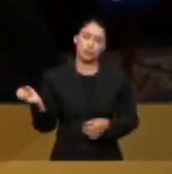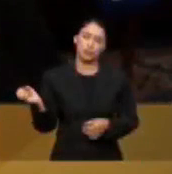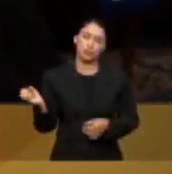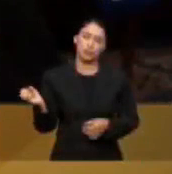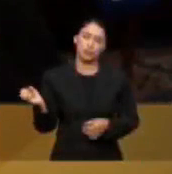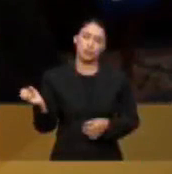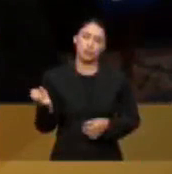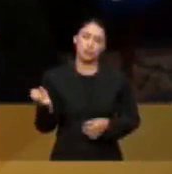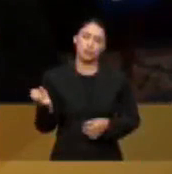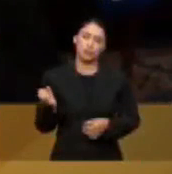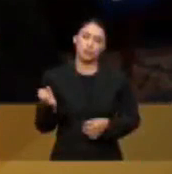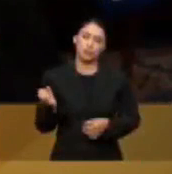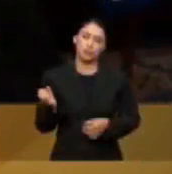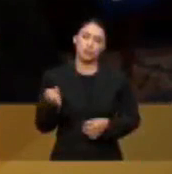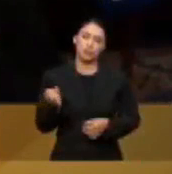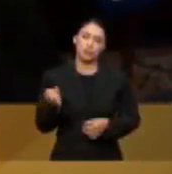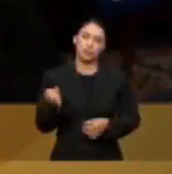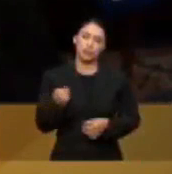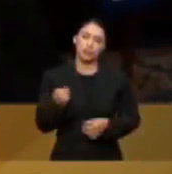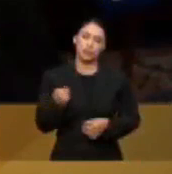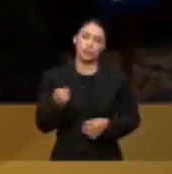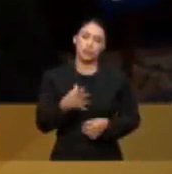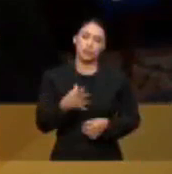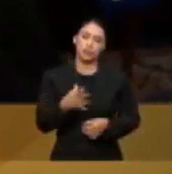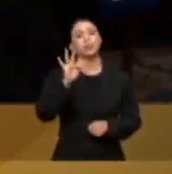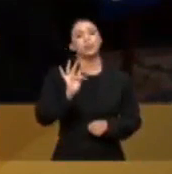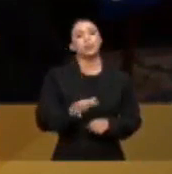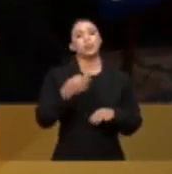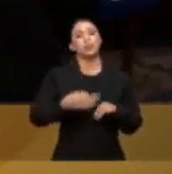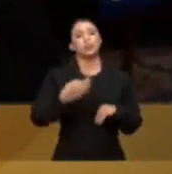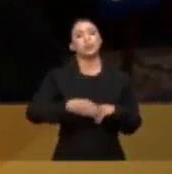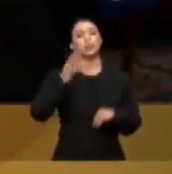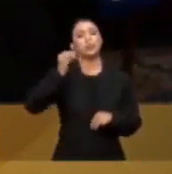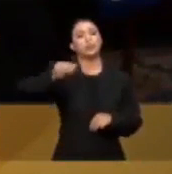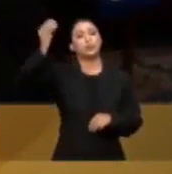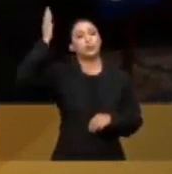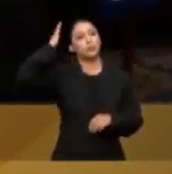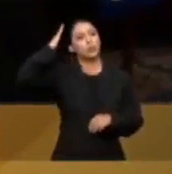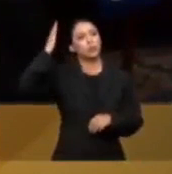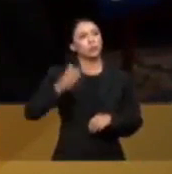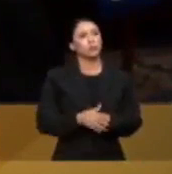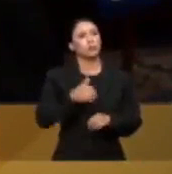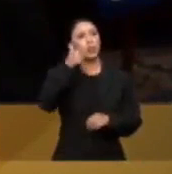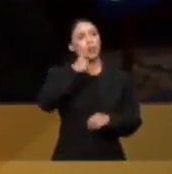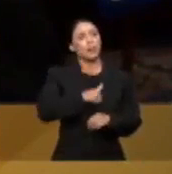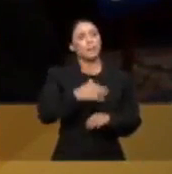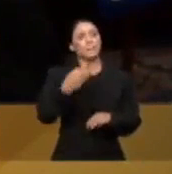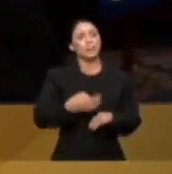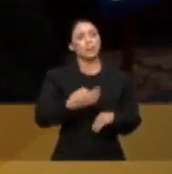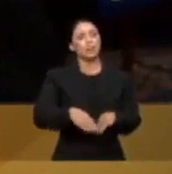Excelentíssimo senhor presidente da Suprema Corte Brasileira, ministro Luiz Fux, excelentíssimas senhoras